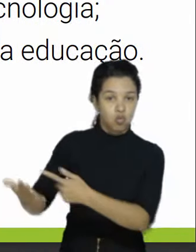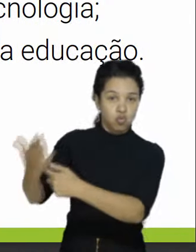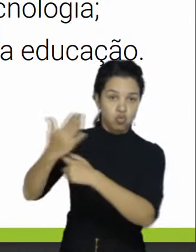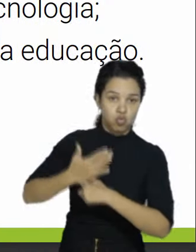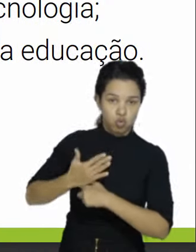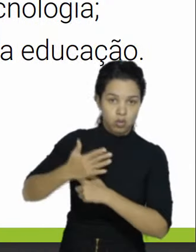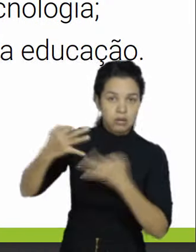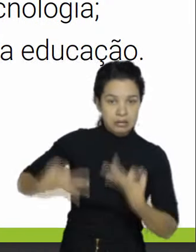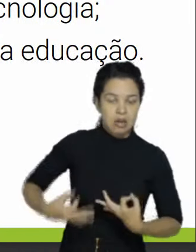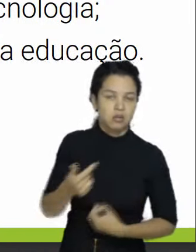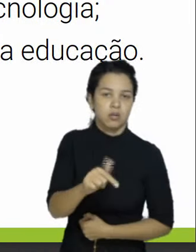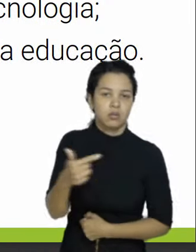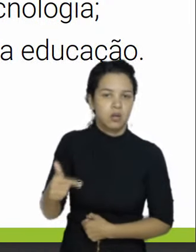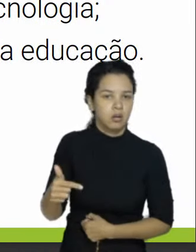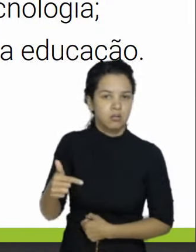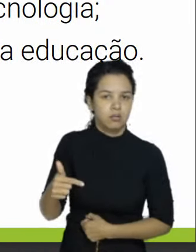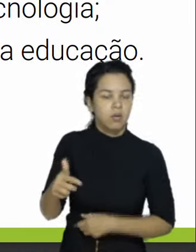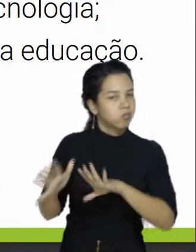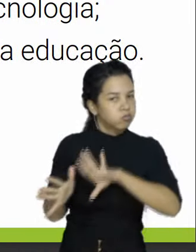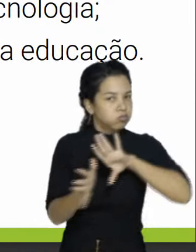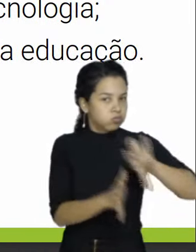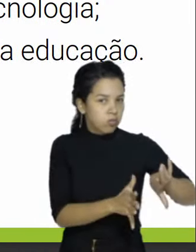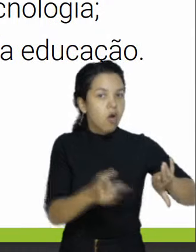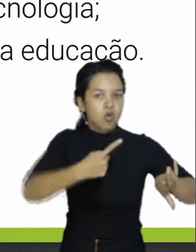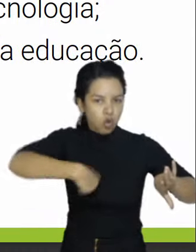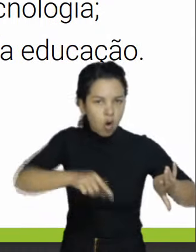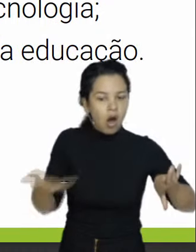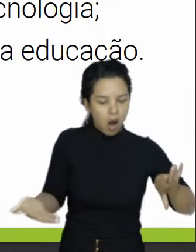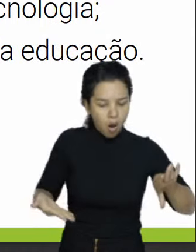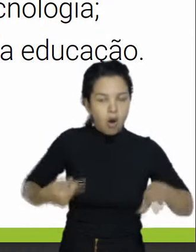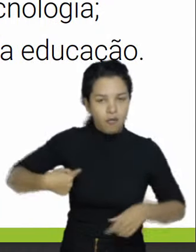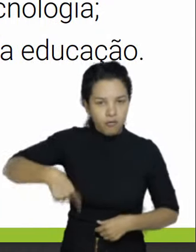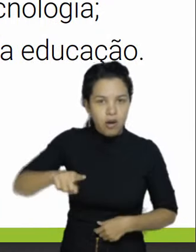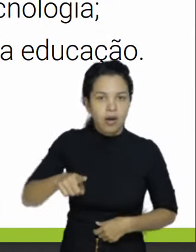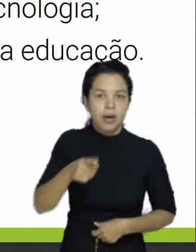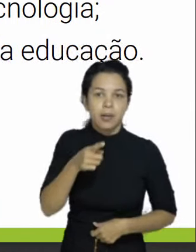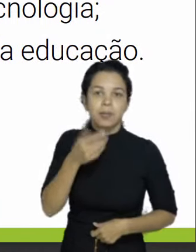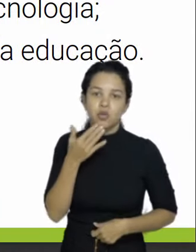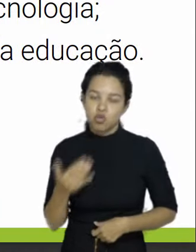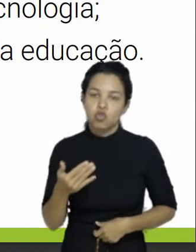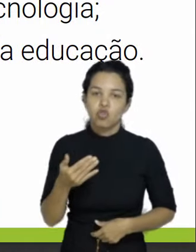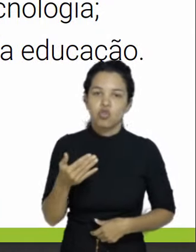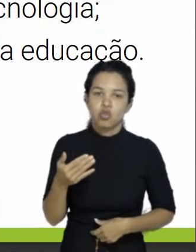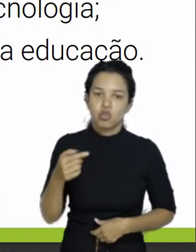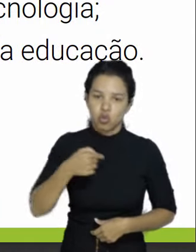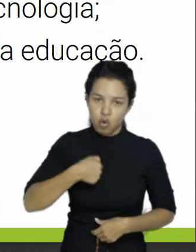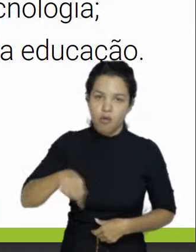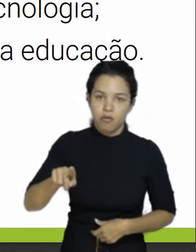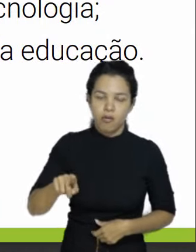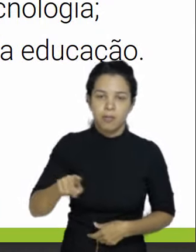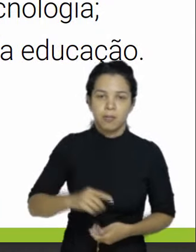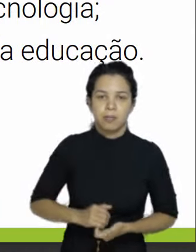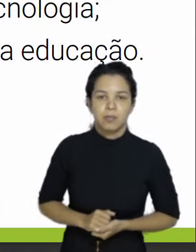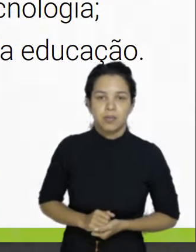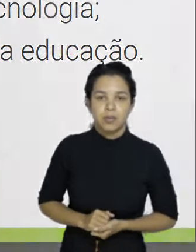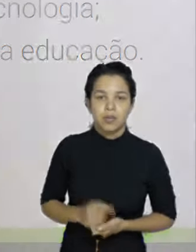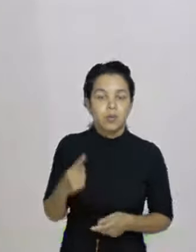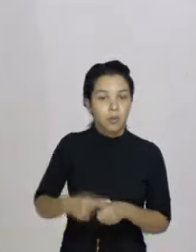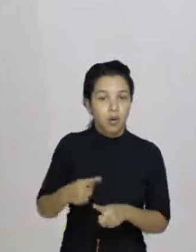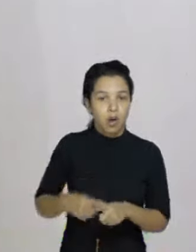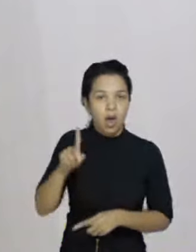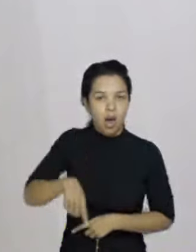a gente vai pedir a gente vai incomodar porque isso mais do que